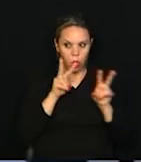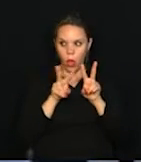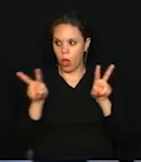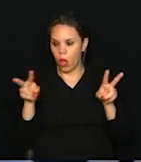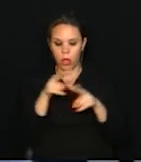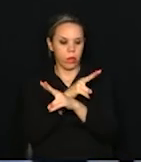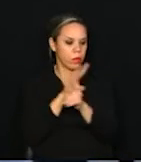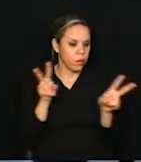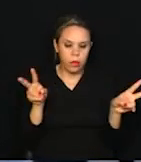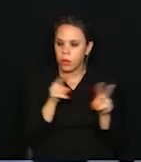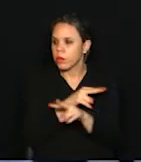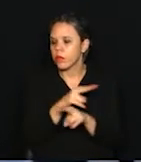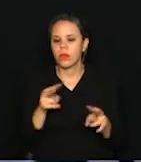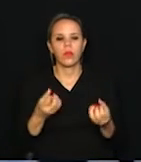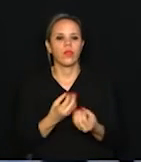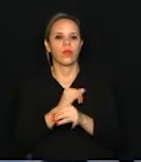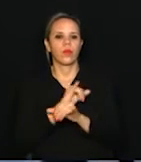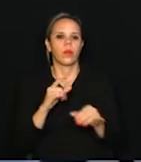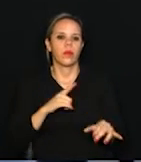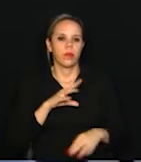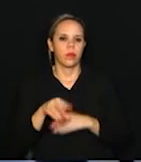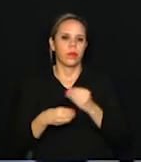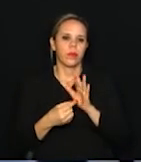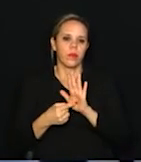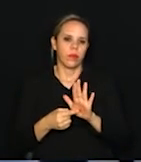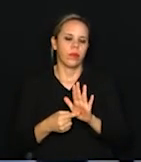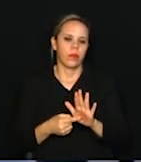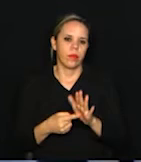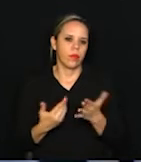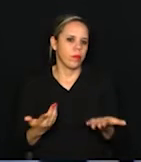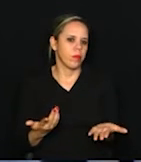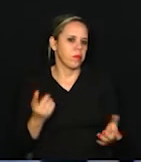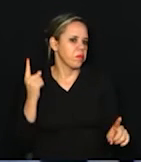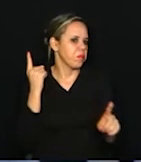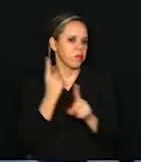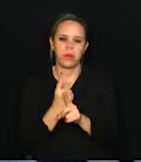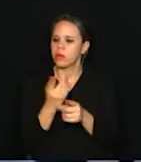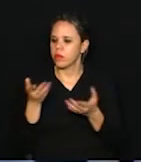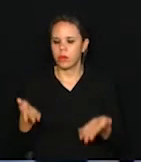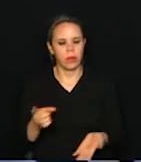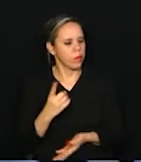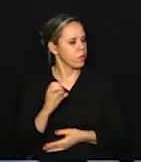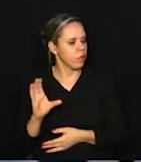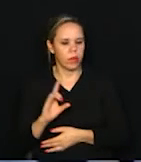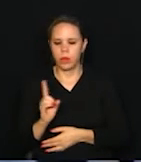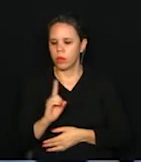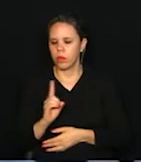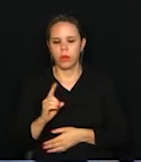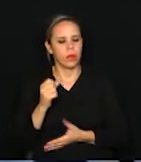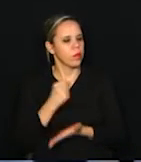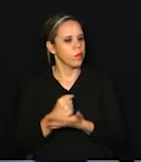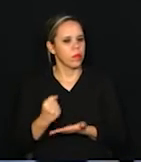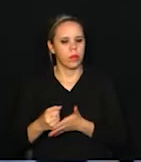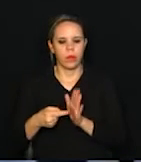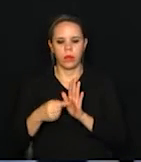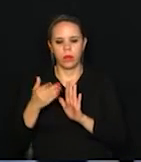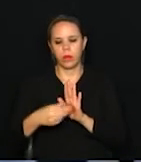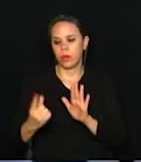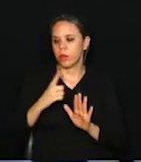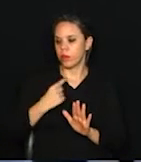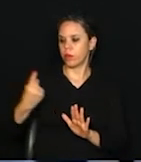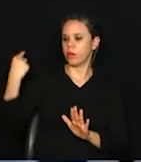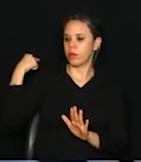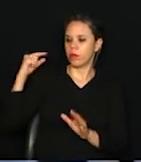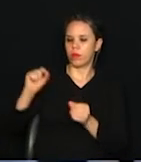que tipo de informação a gente colocaria no mapa dele. E não encontrei aqui na INDEC o contrato que nós tínhamos lá atrás de